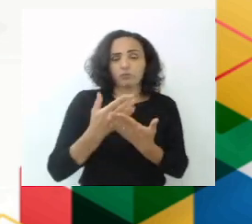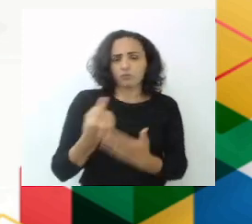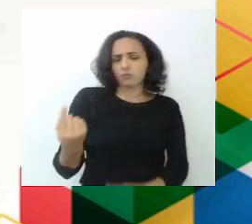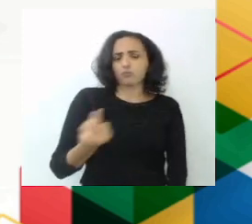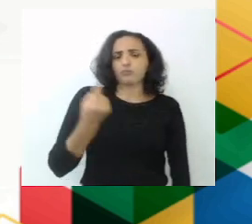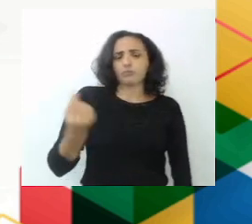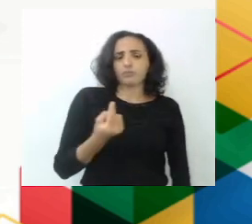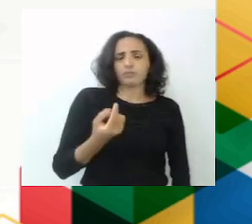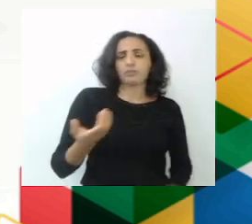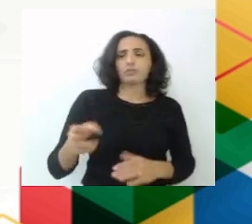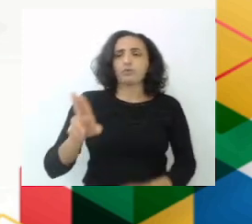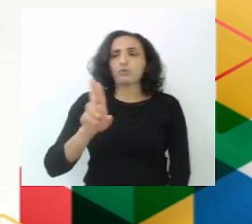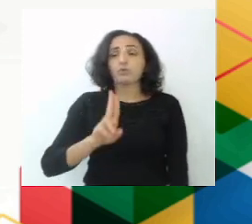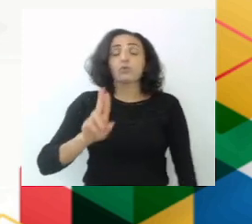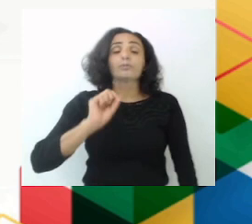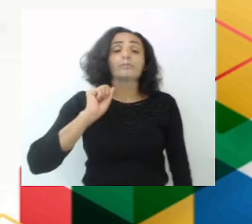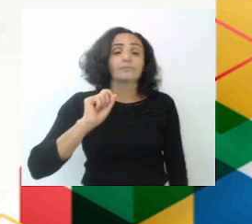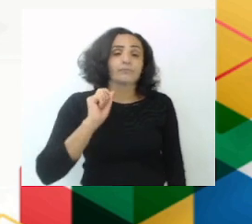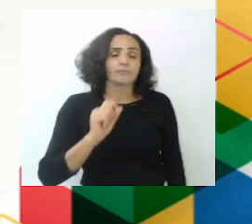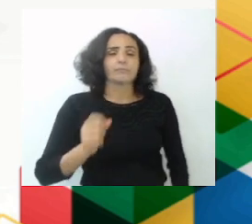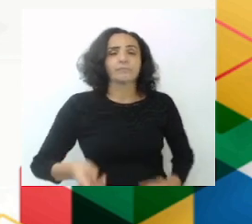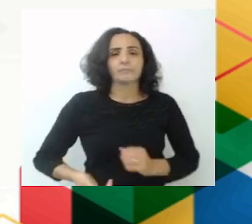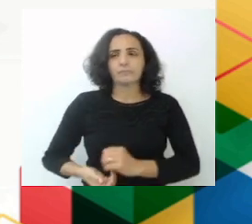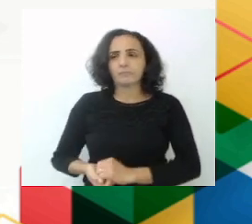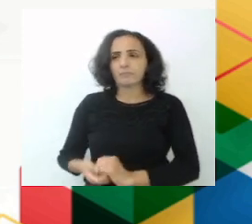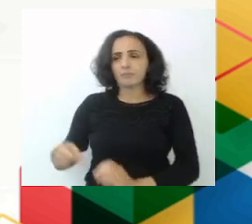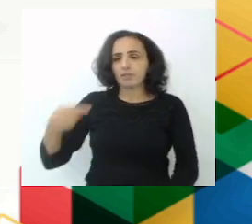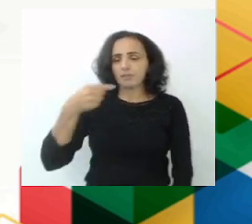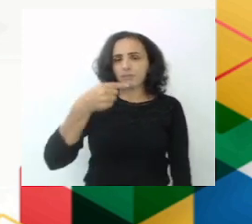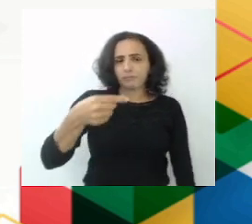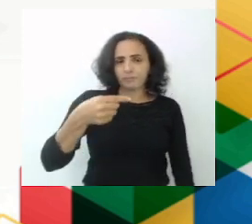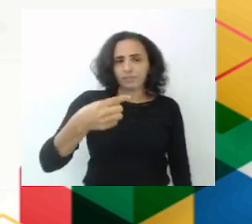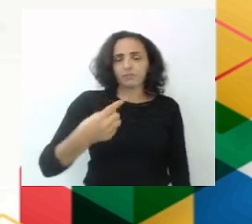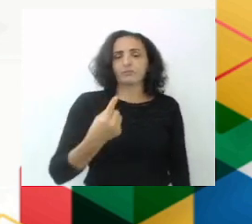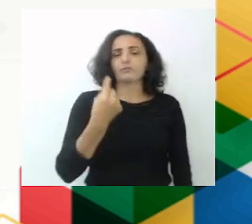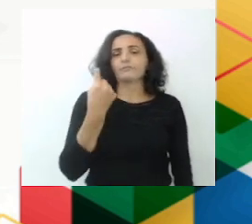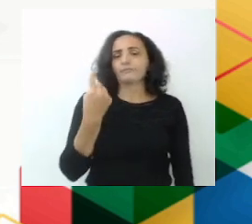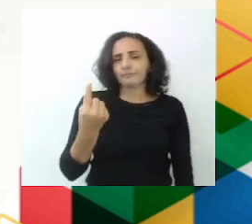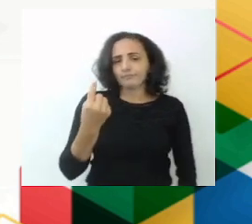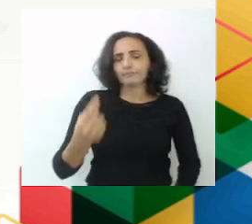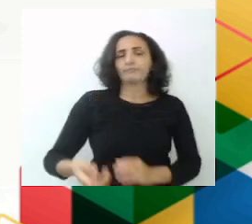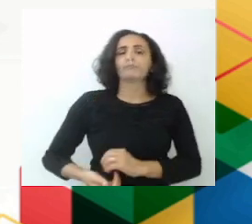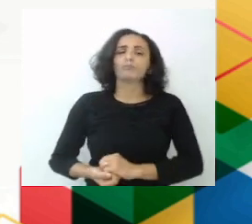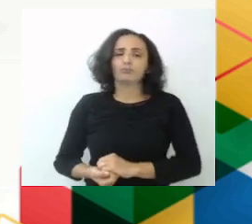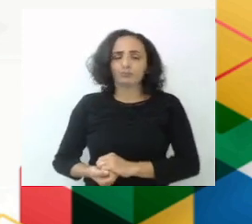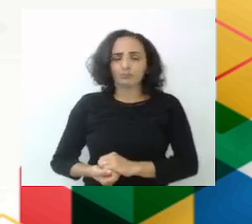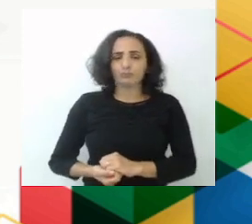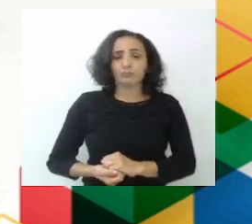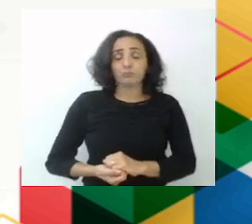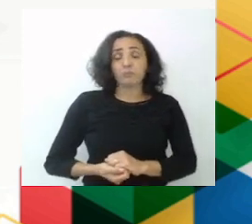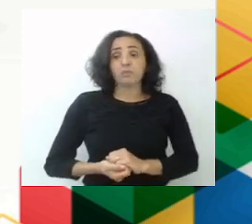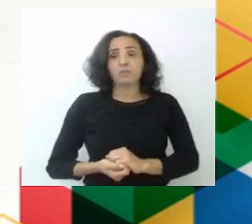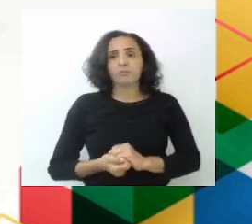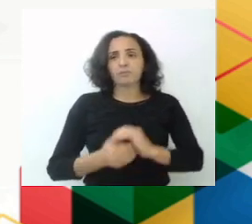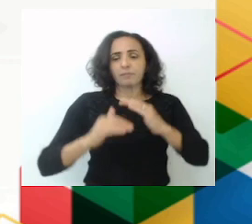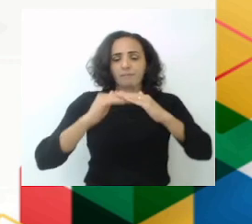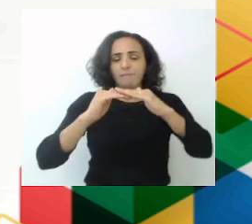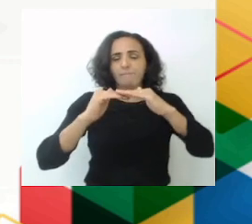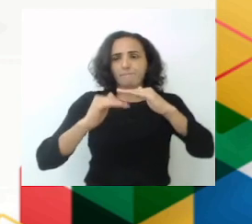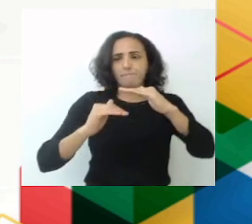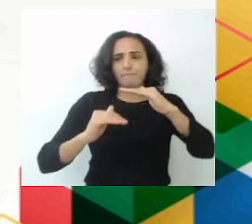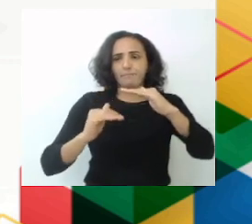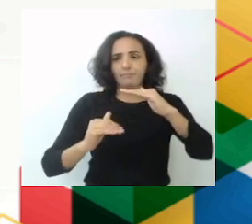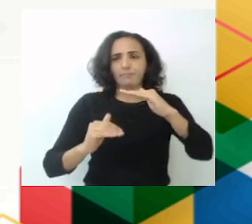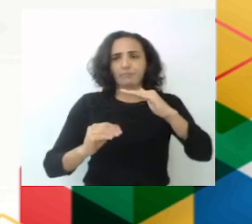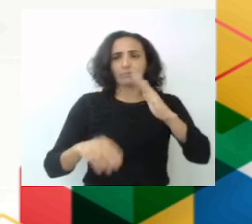esquecer do sinal, menos 1. E agora, repara aqui esses outros casos. Você vai ver que está faltando um termo,